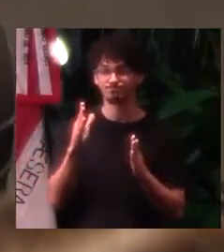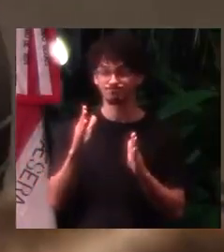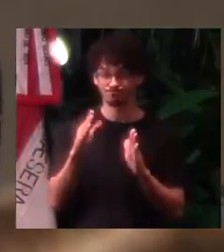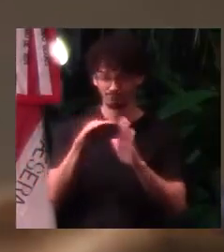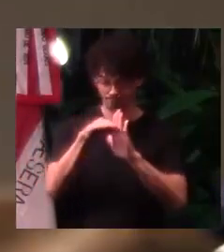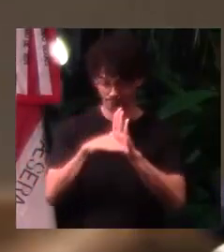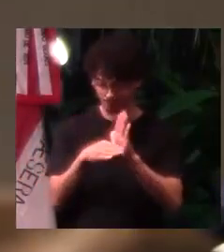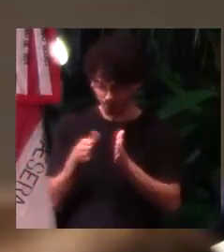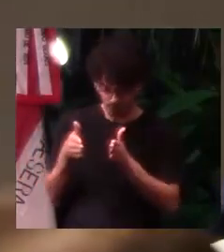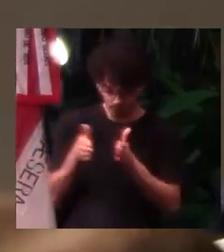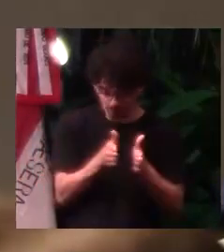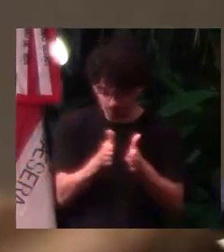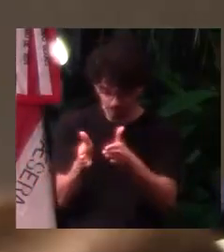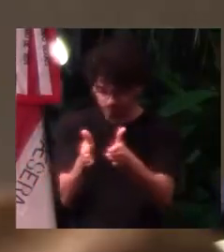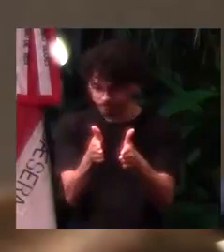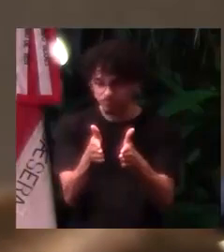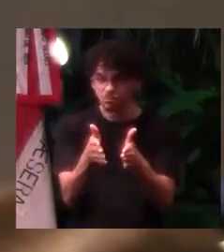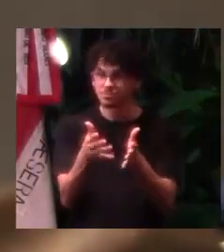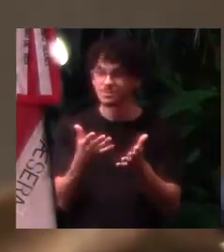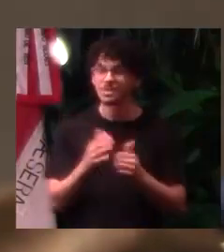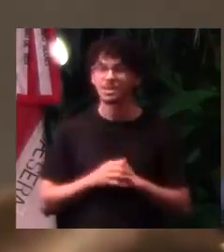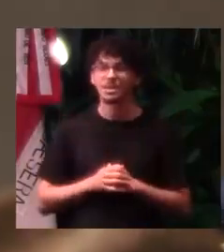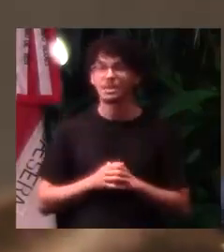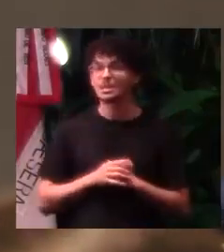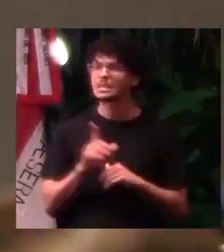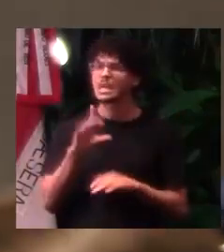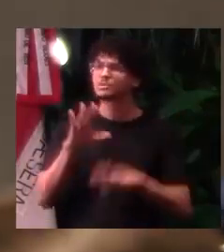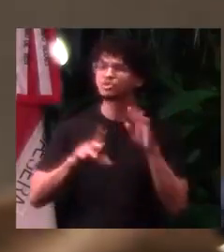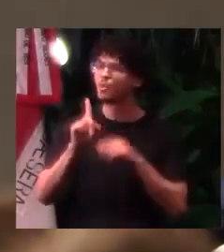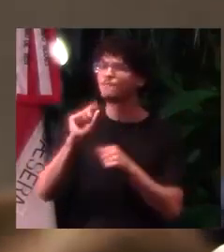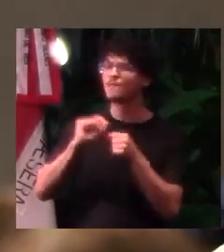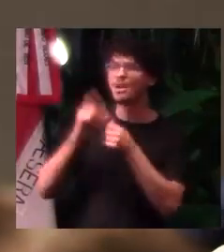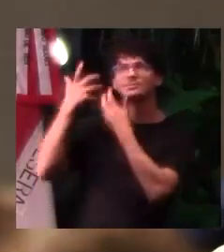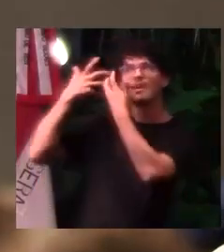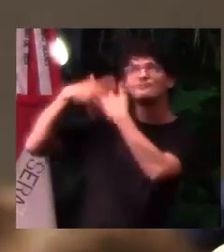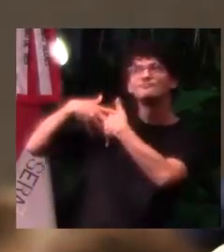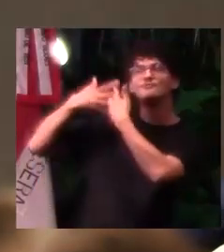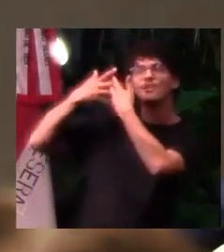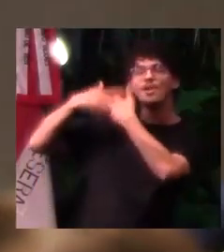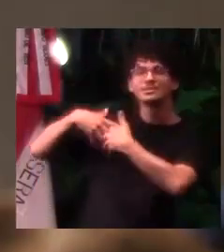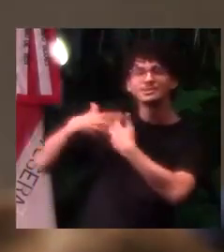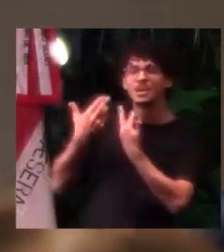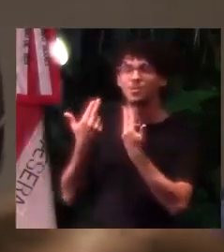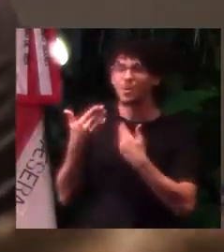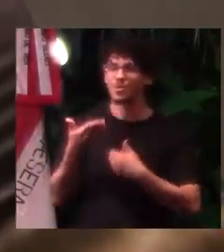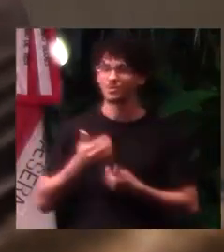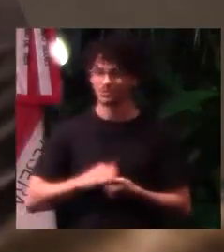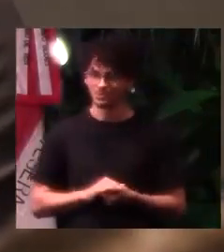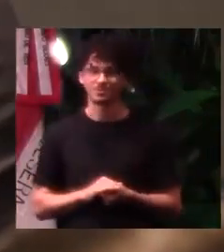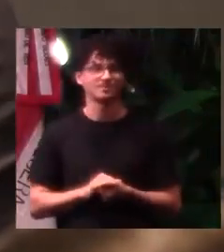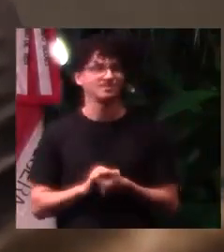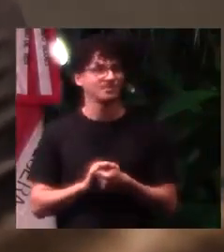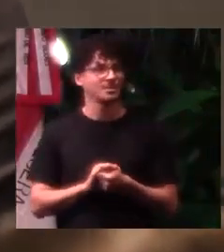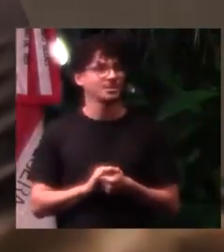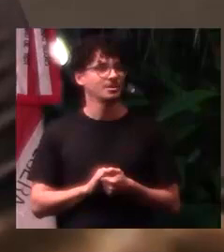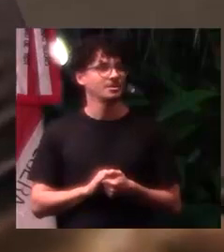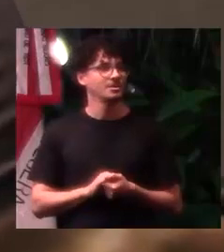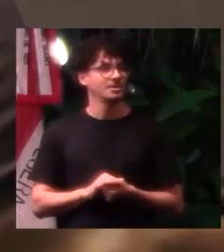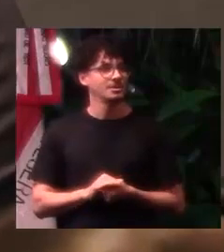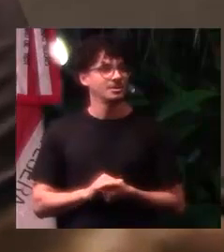mecânico. Mas essa reflexão, a gente poucas vezes a gente faz no dia a dia,